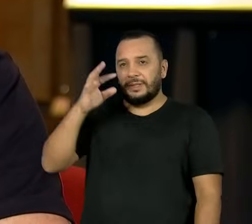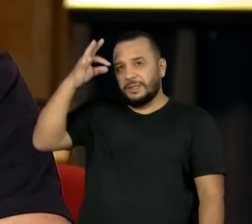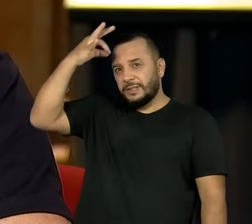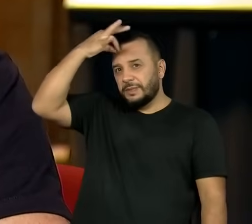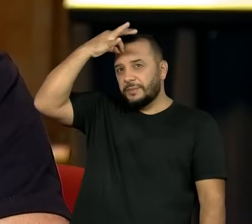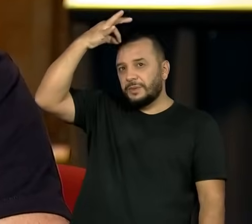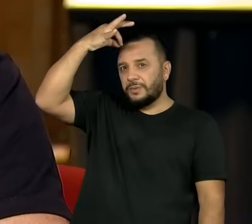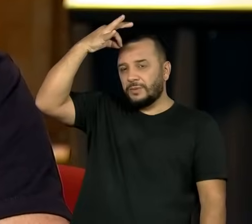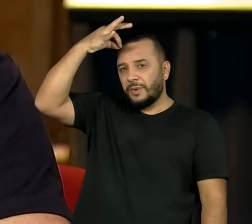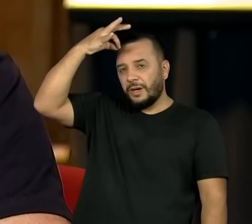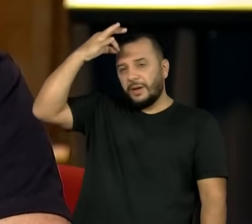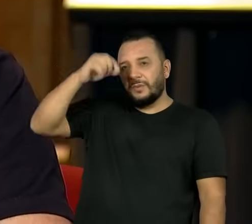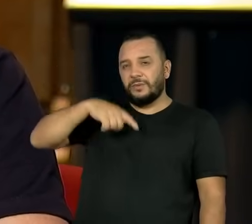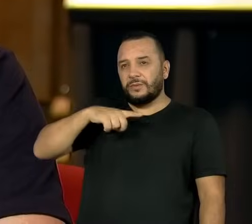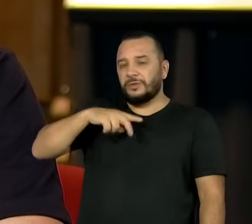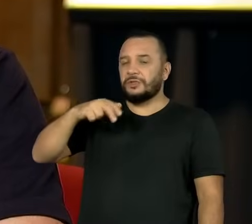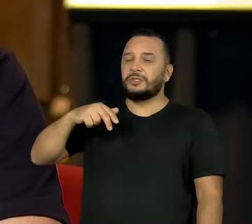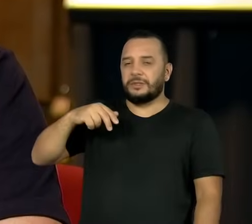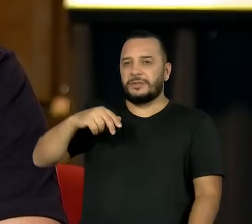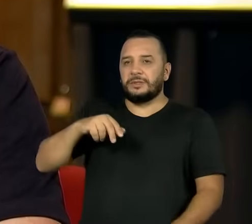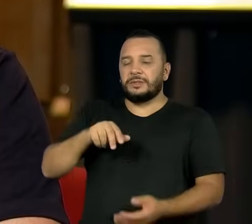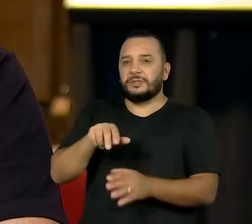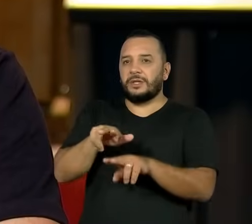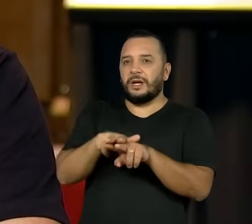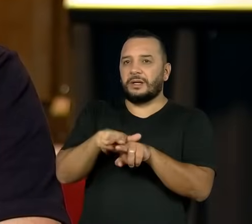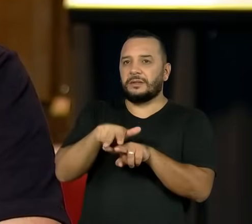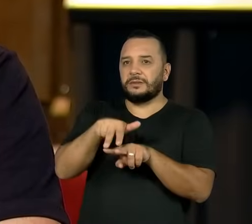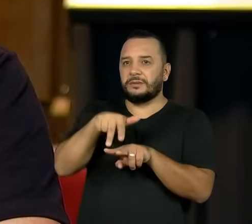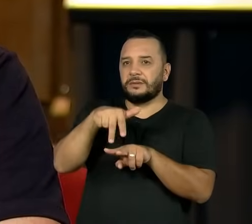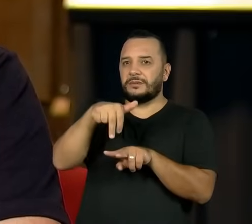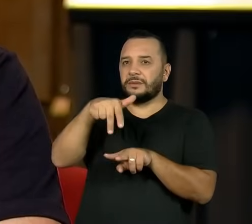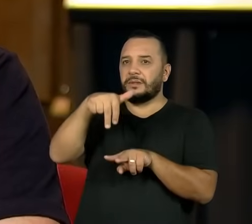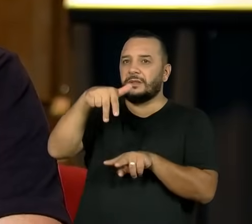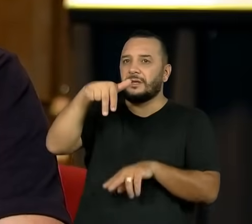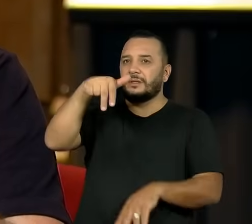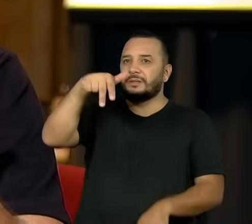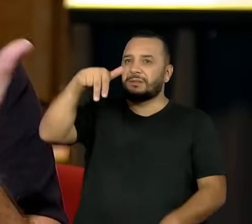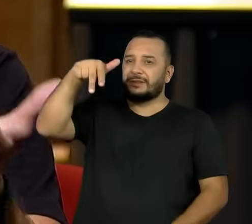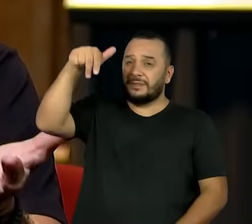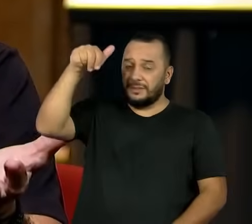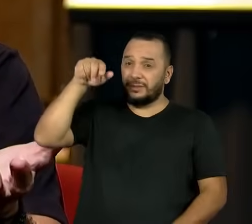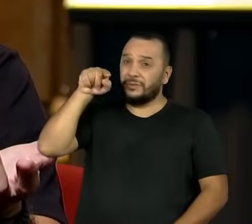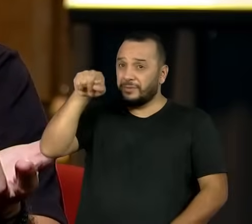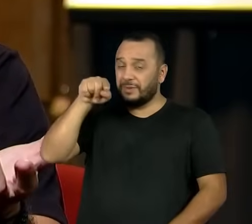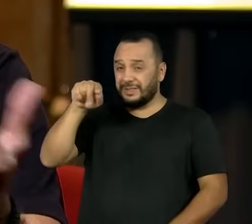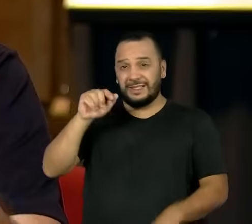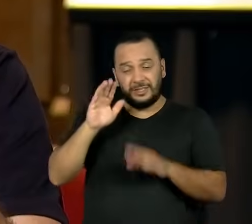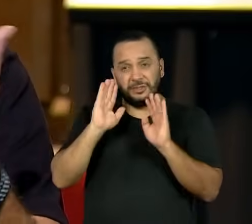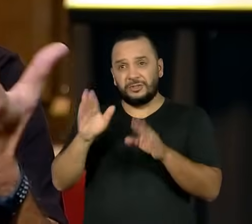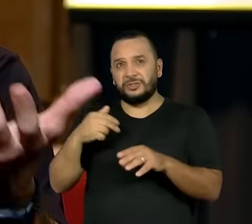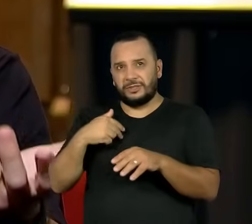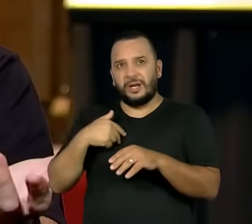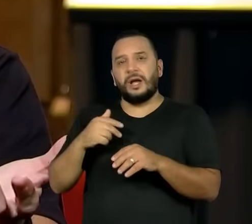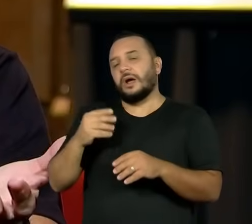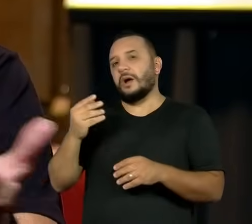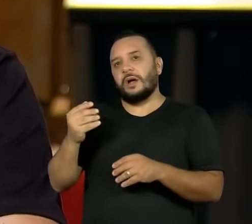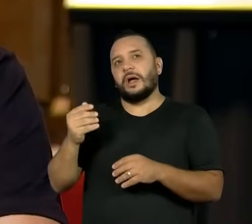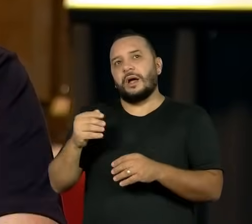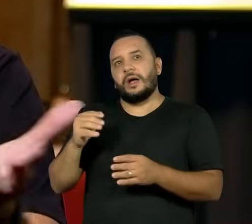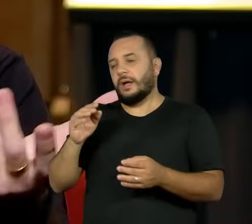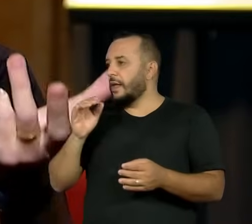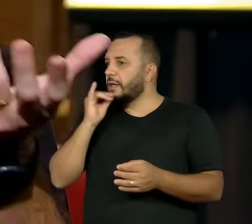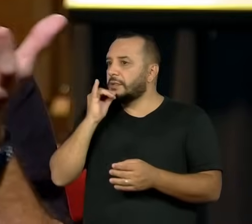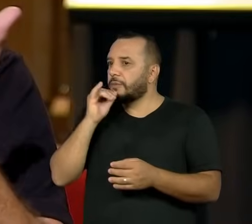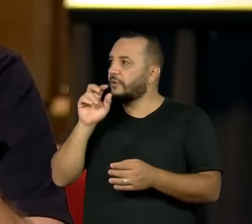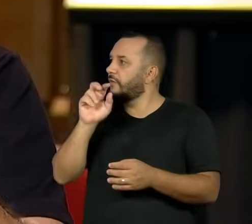por exemplo, de transcendência. O que é uma experiência espiritual? É uma experiência em que você transcende esse status de realidade